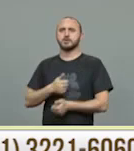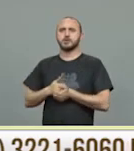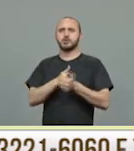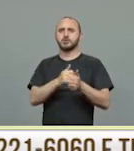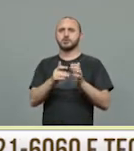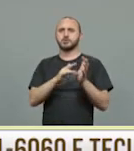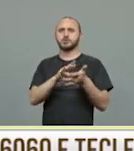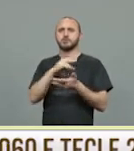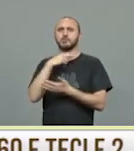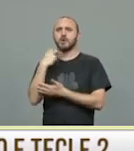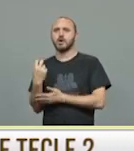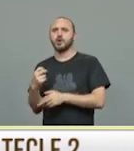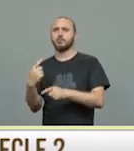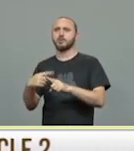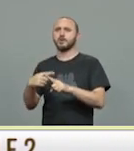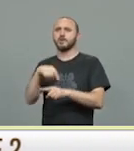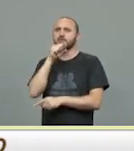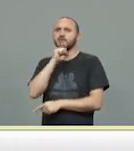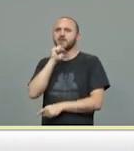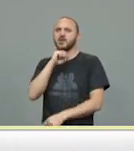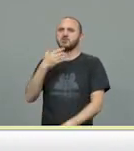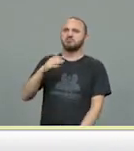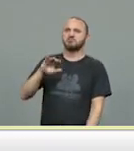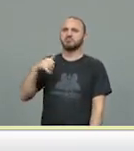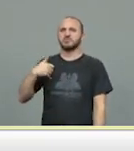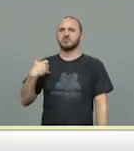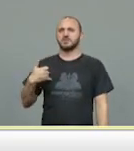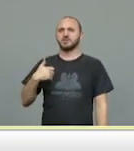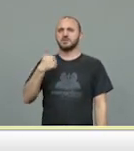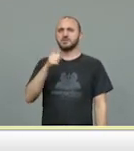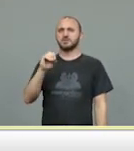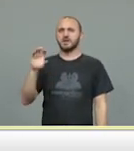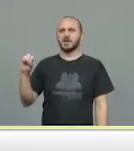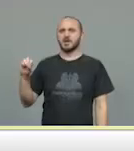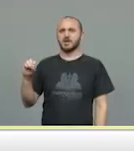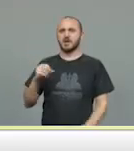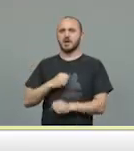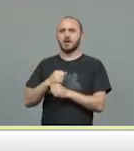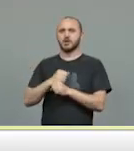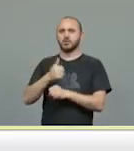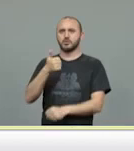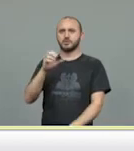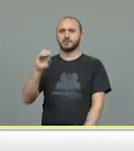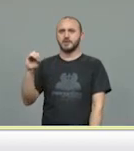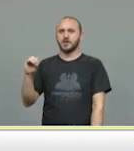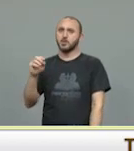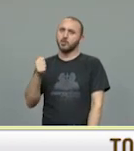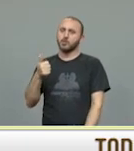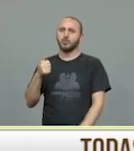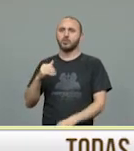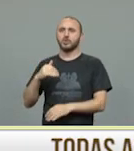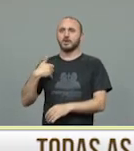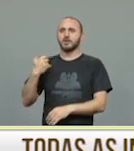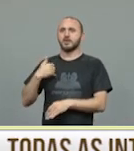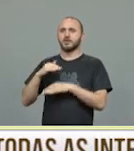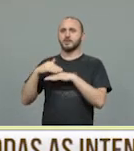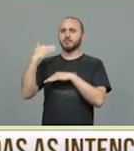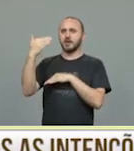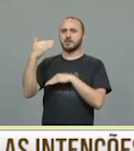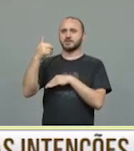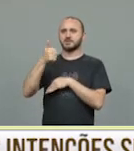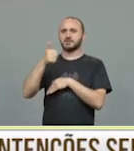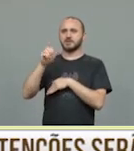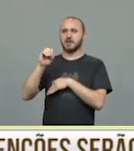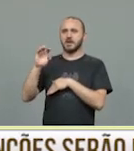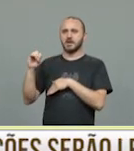por velhice, com 100 anos mais ou menos, no ano 100, perdão, devia ter um pouco mais de idade, morreu mais ou menos no